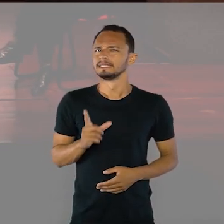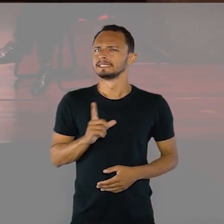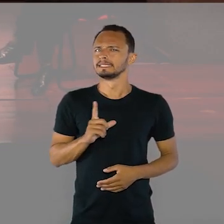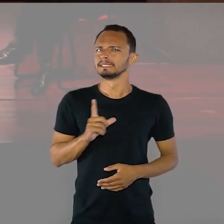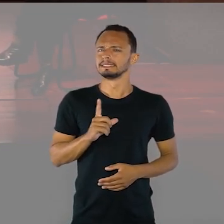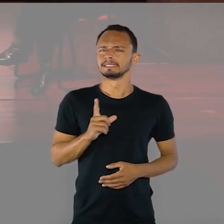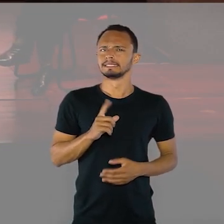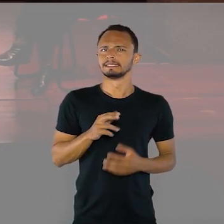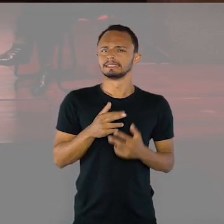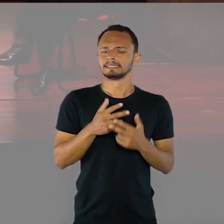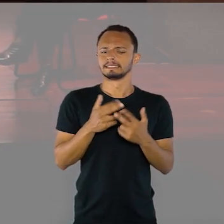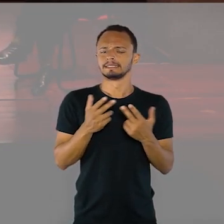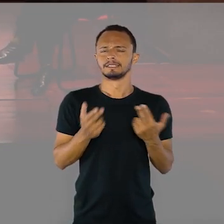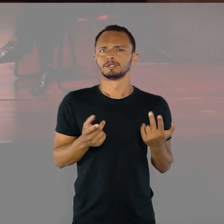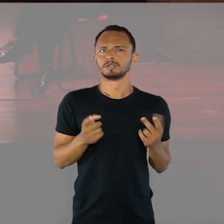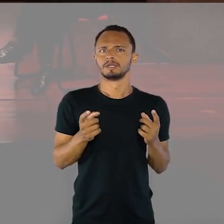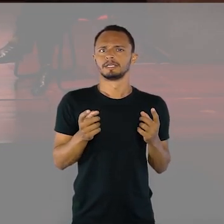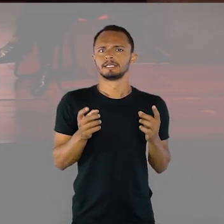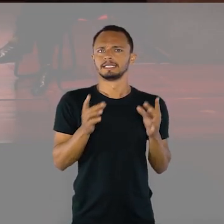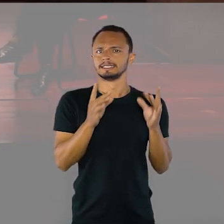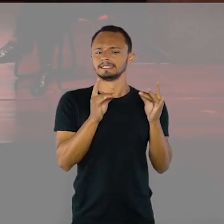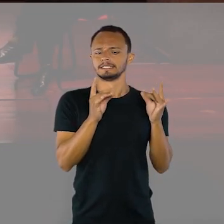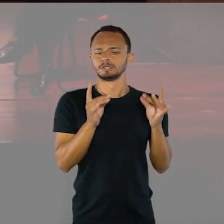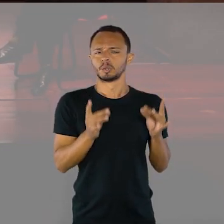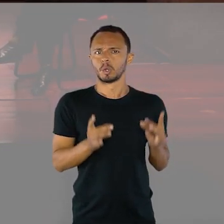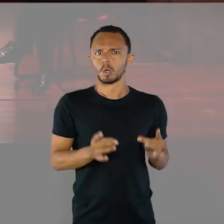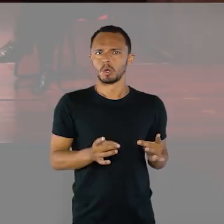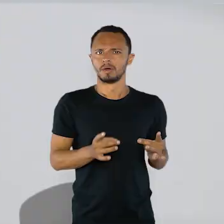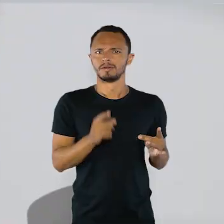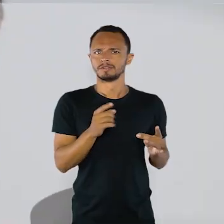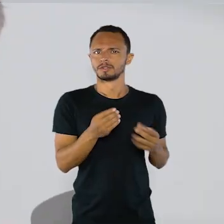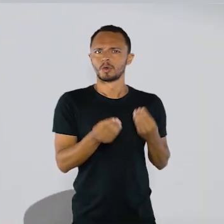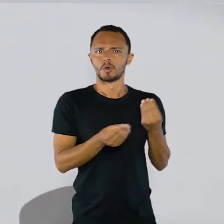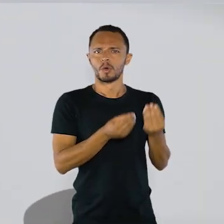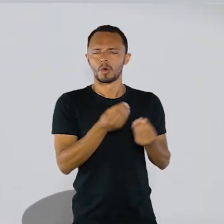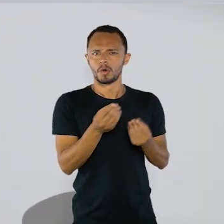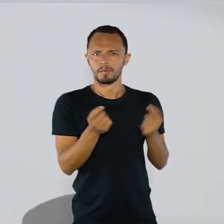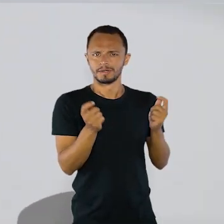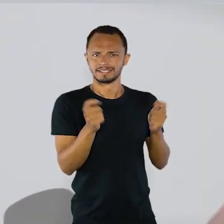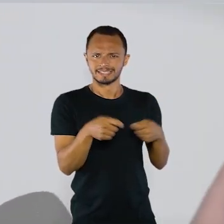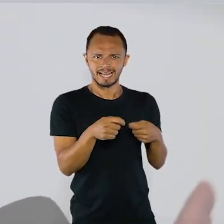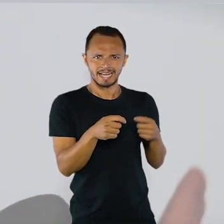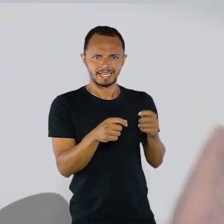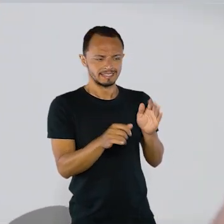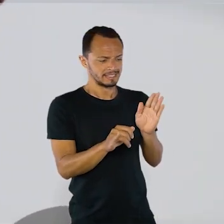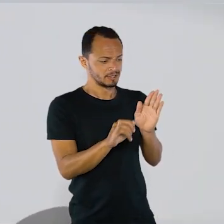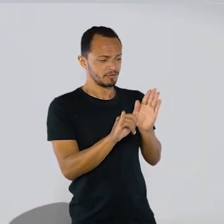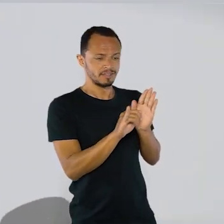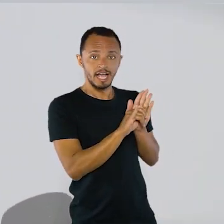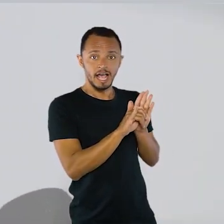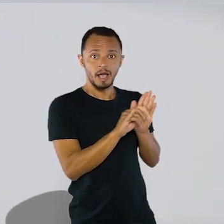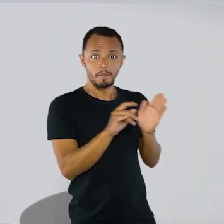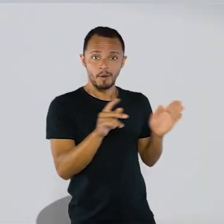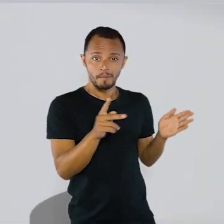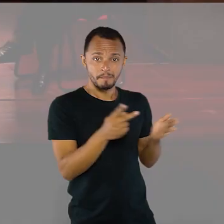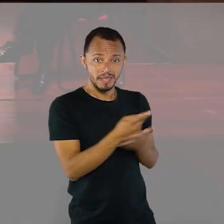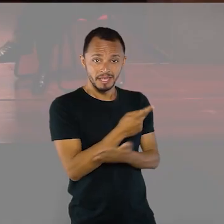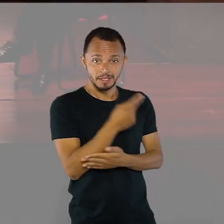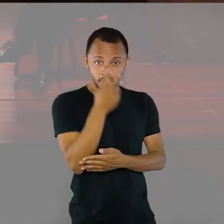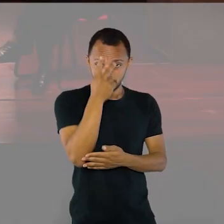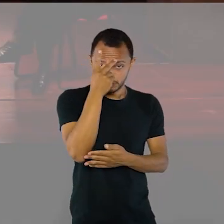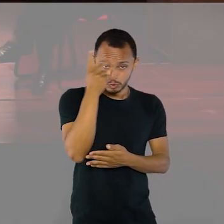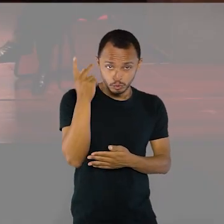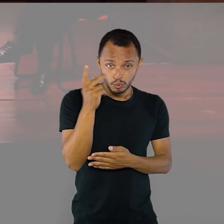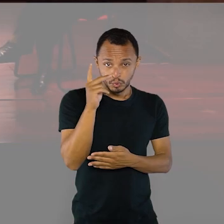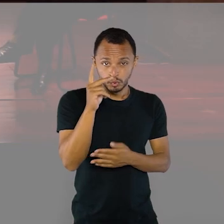citou rapidamente, você também tem alguma colaboração nesse sentido de identificar, naqueles momentos, aquelas pessoas, aquelas